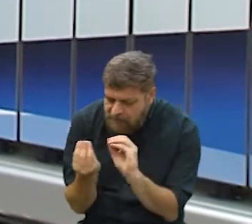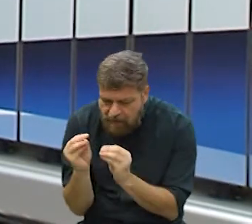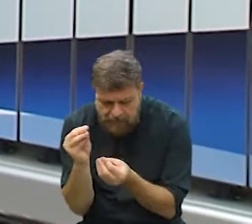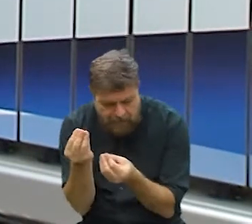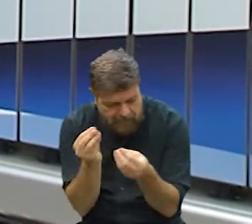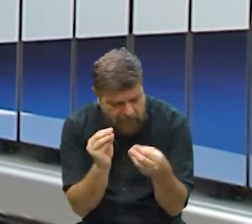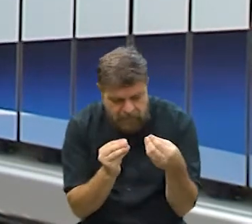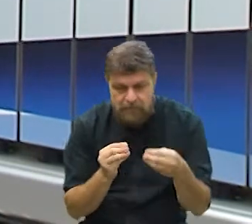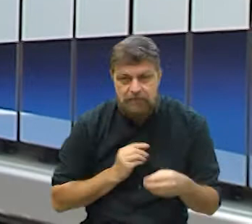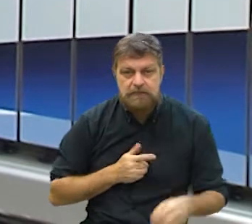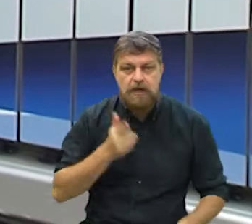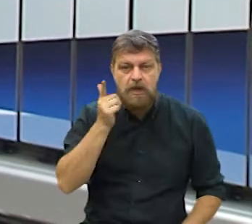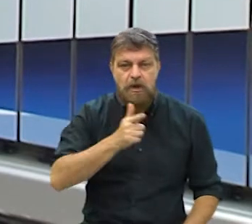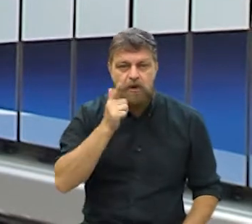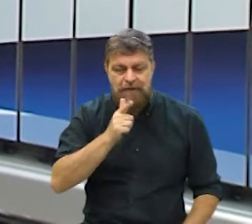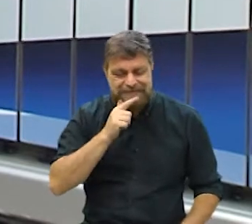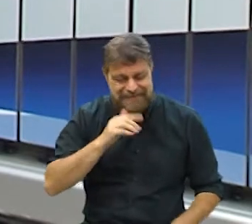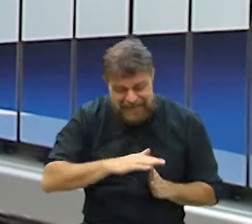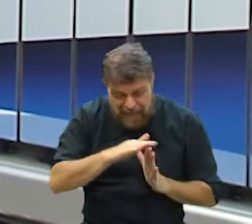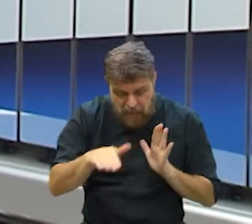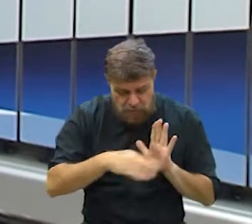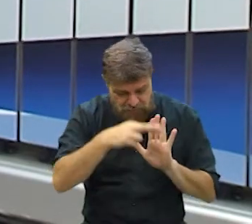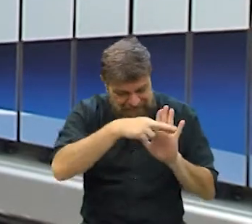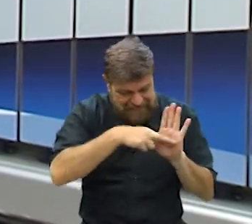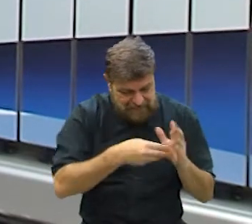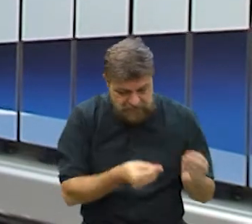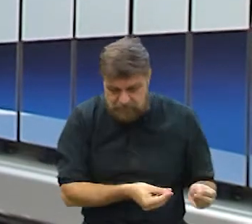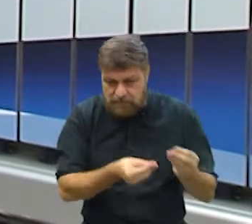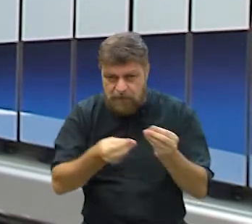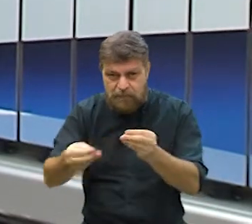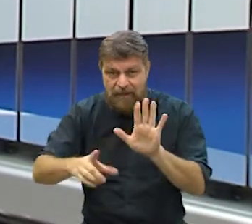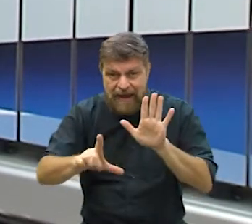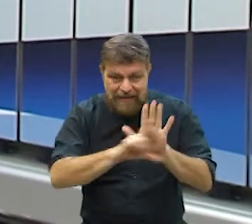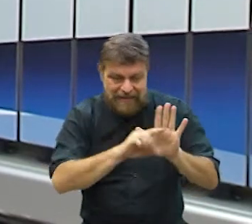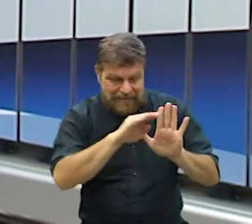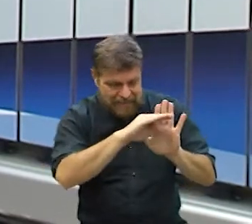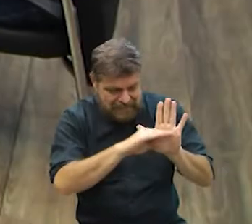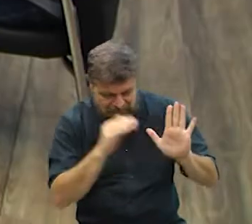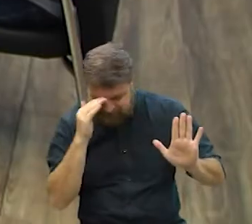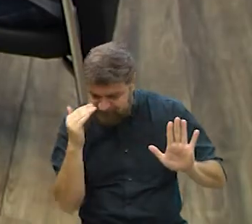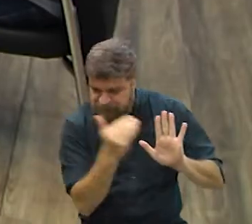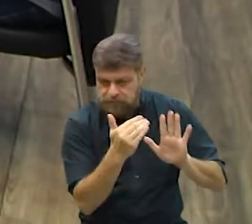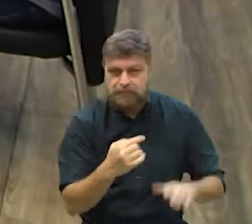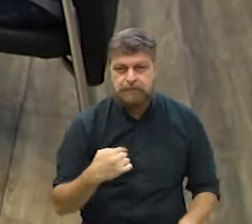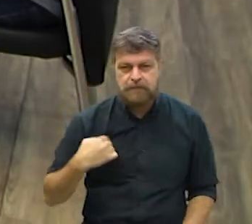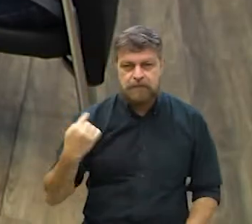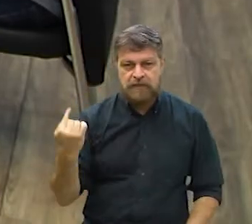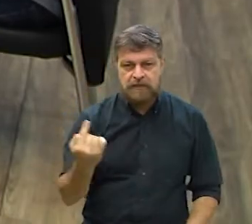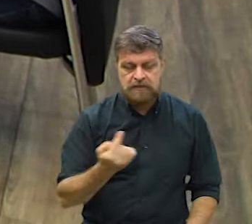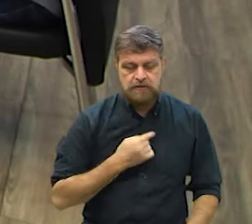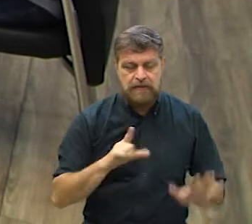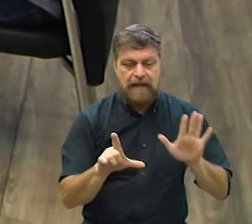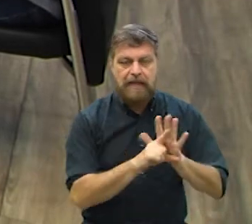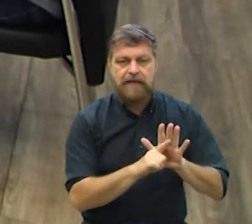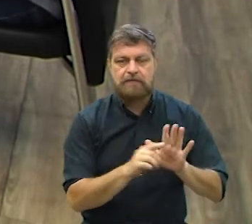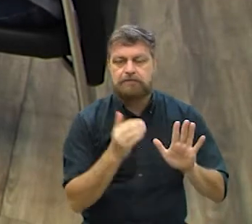poder alinhar tudo o que precisa para você poder regularizar e dentro da lei. Se nós não fizermos essas leis,